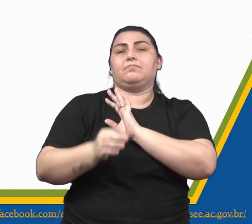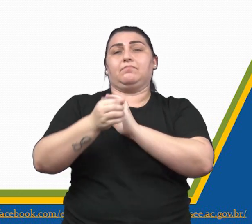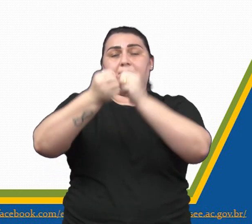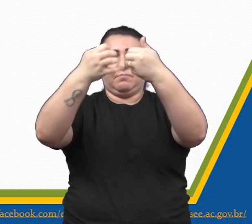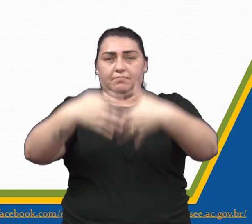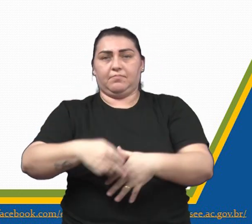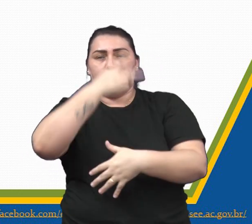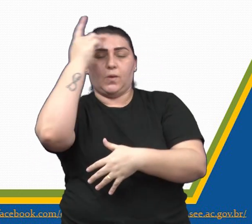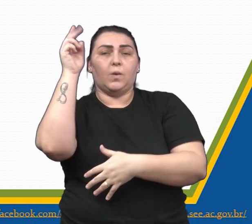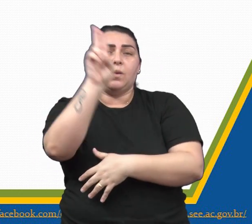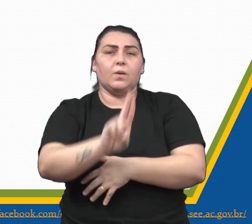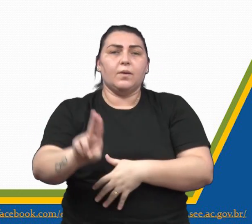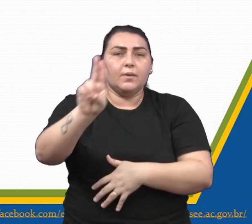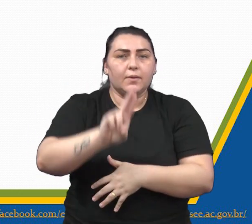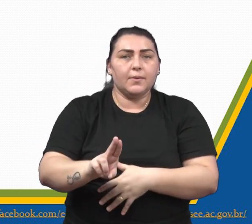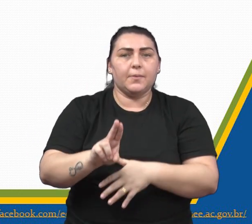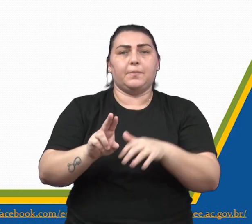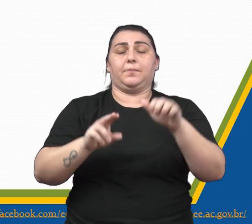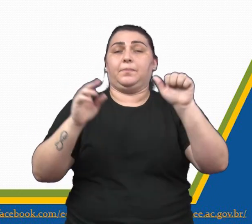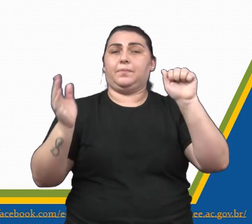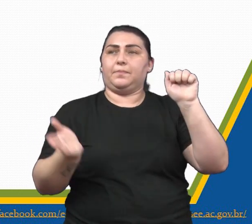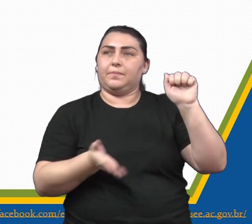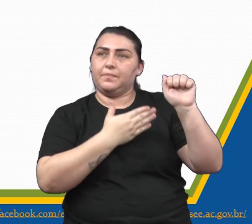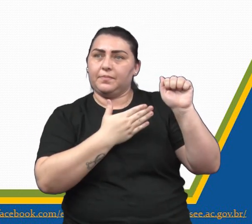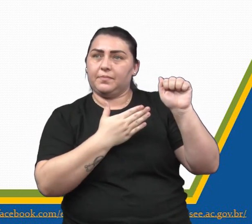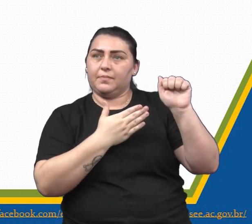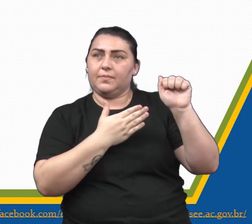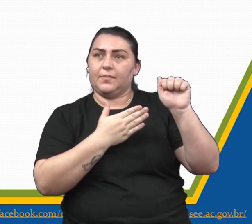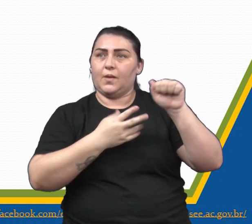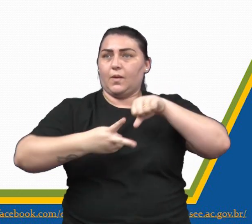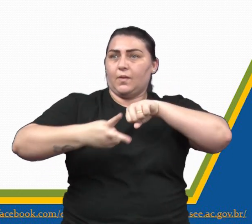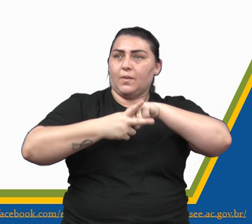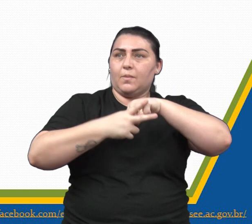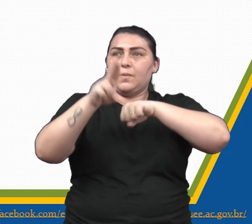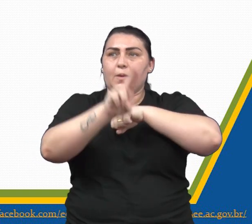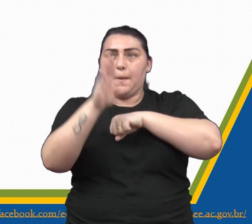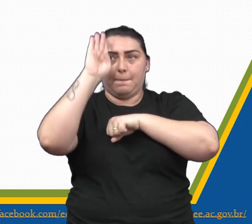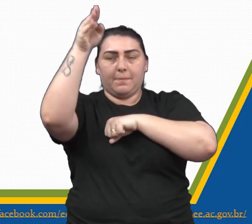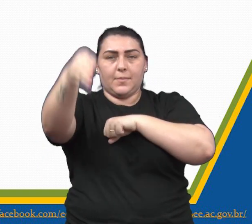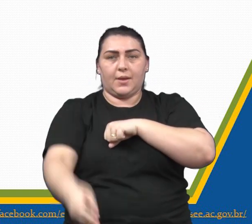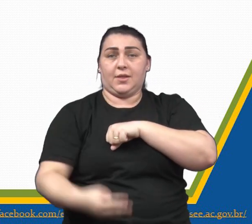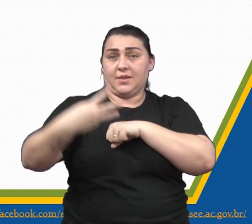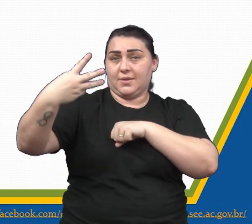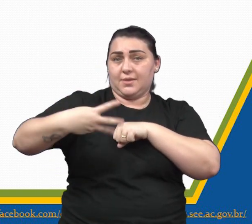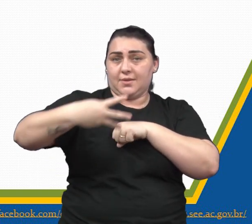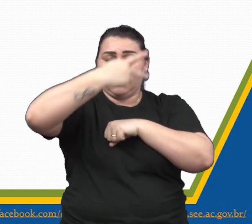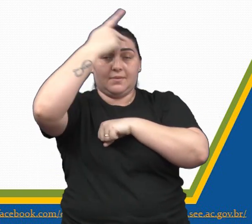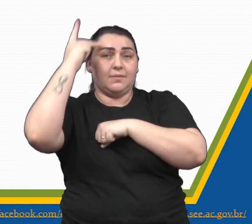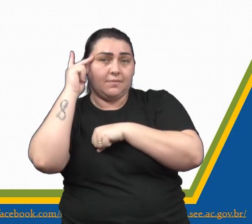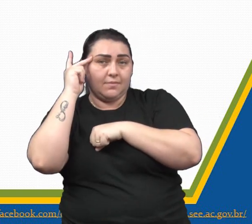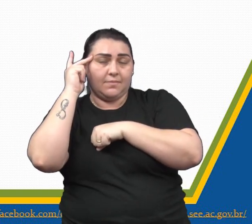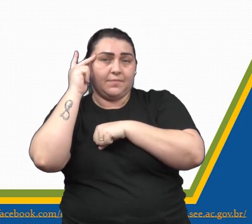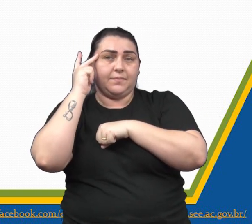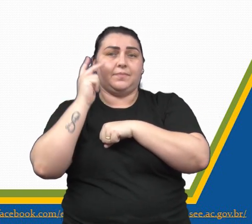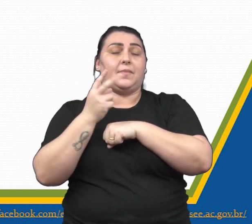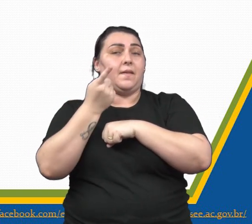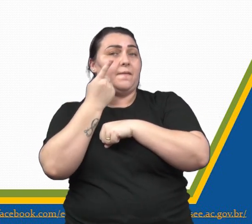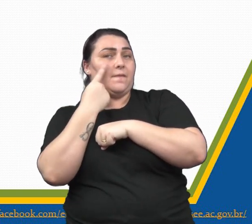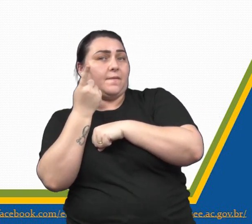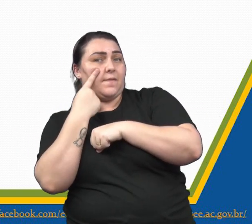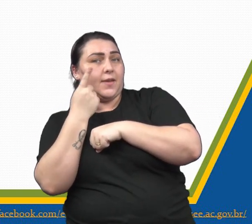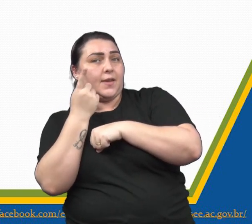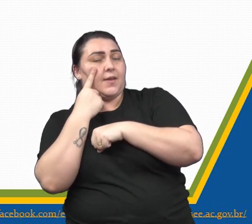pessoal utiliza: letra A, os verbos usados principalmente na terceira pessoa. Vejam que